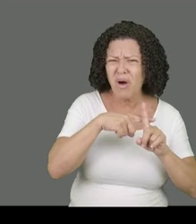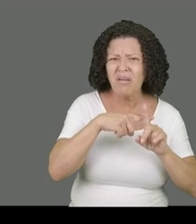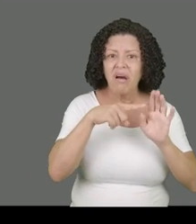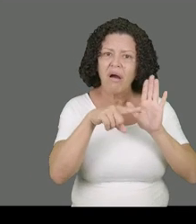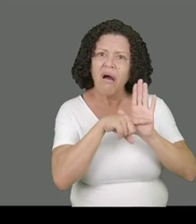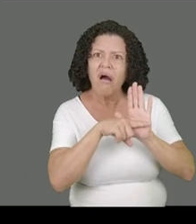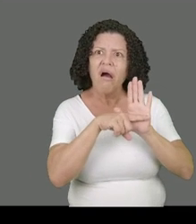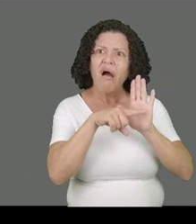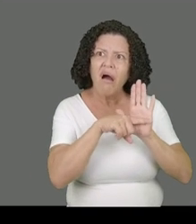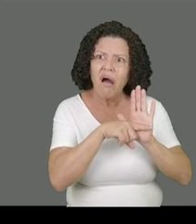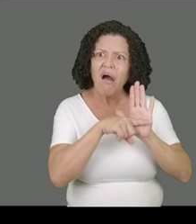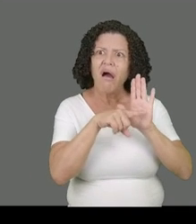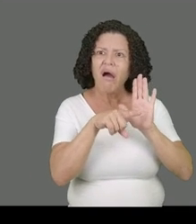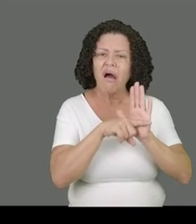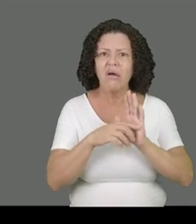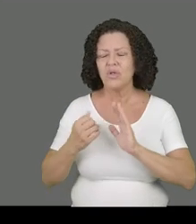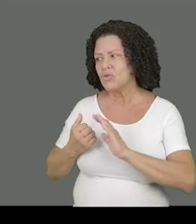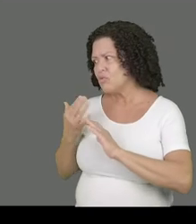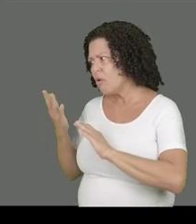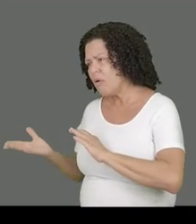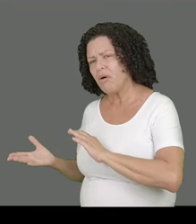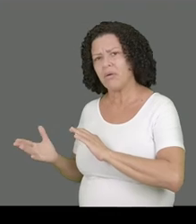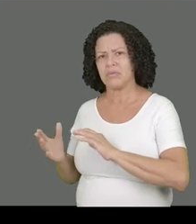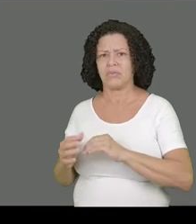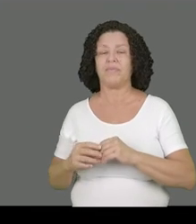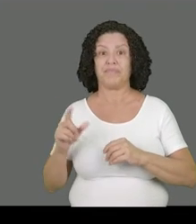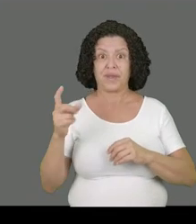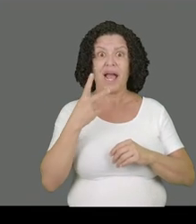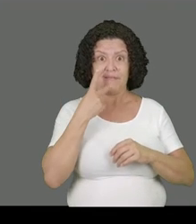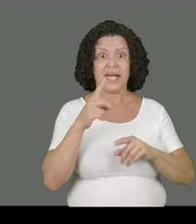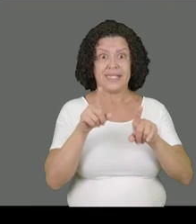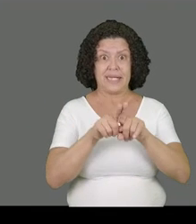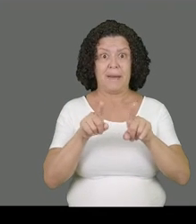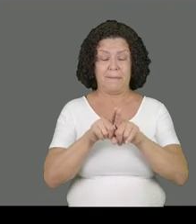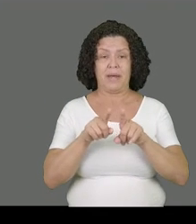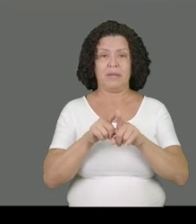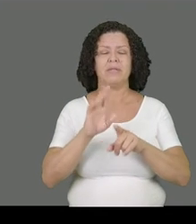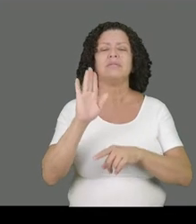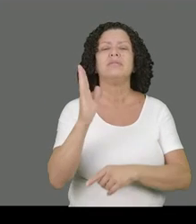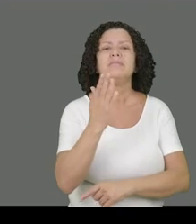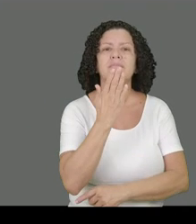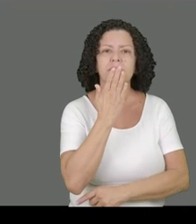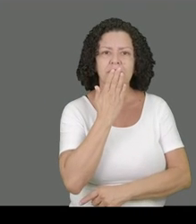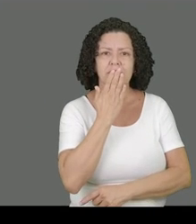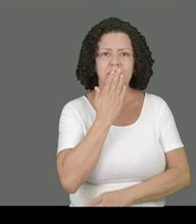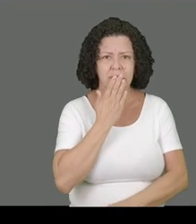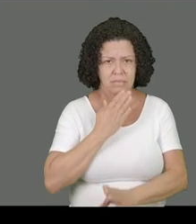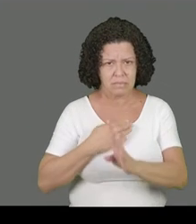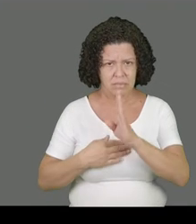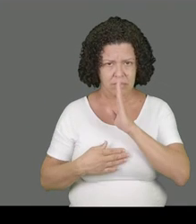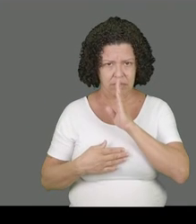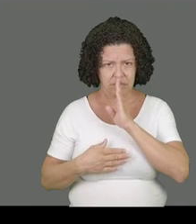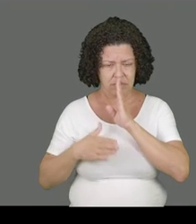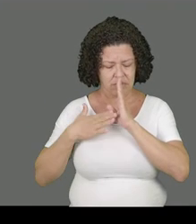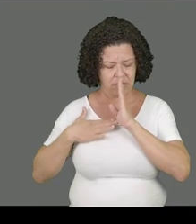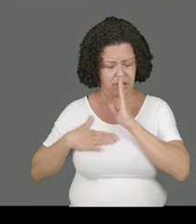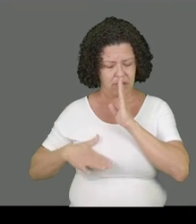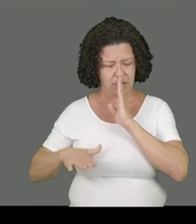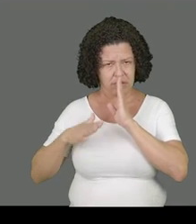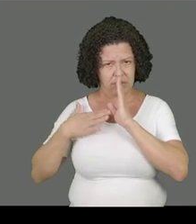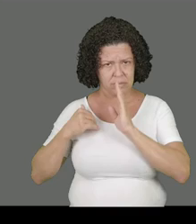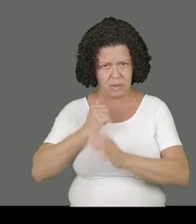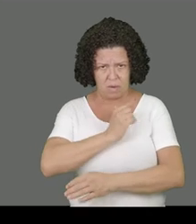menos positivas diante do nosso próximo. Ela diz para nós, silêncio, ou